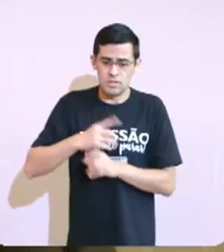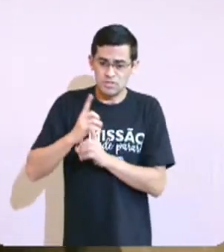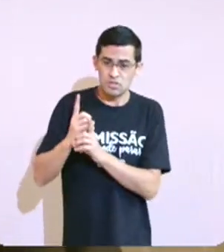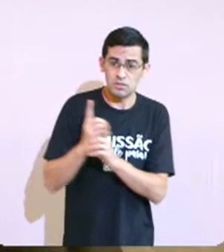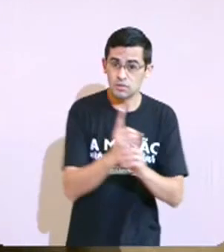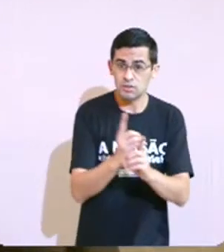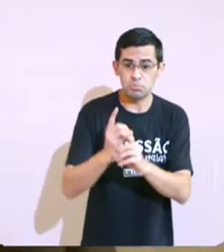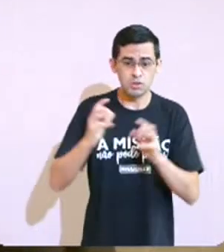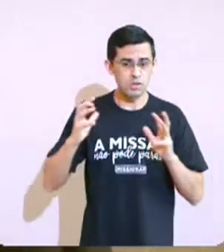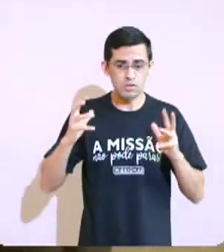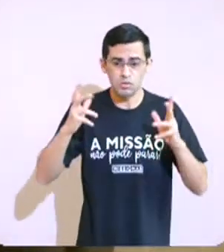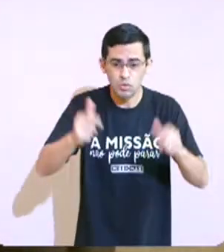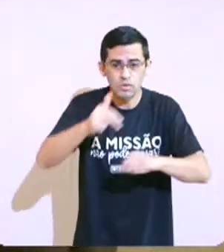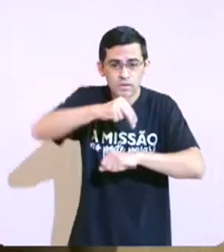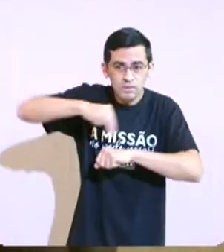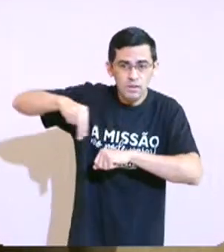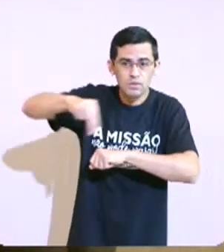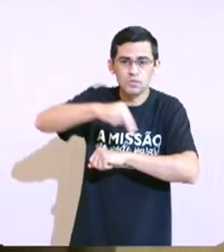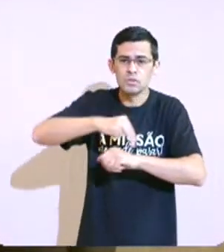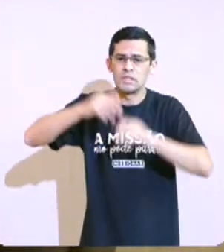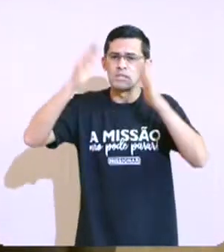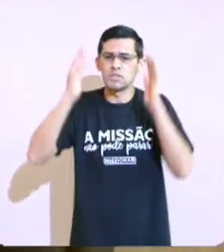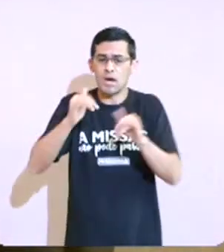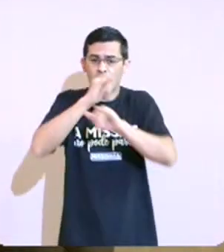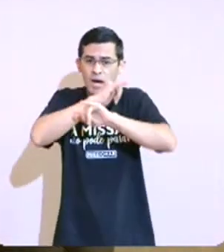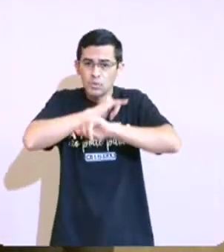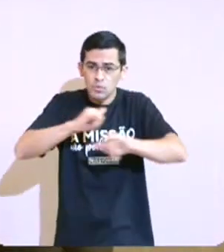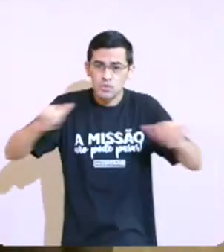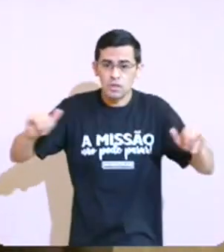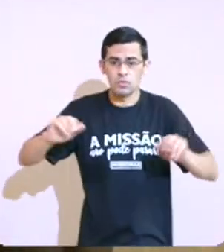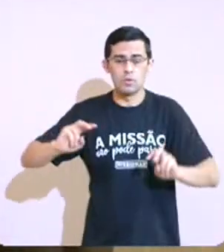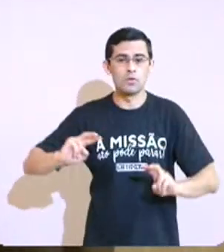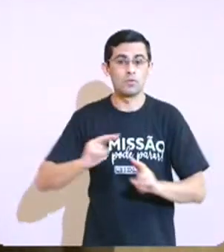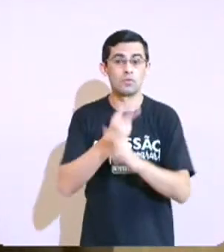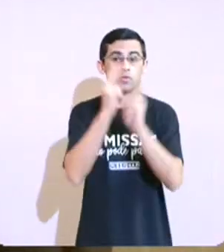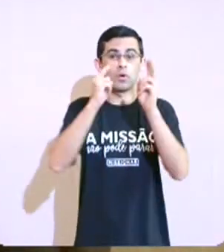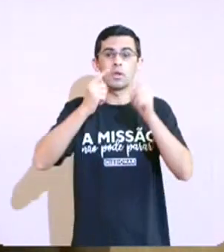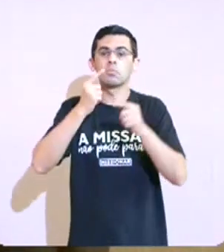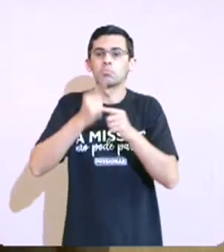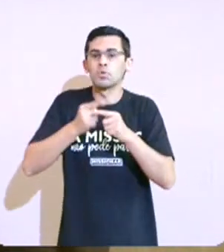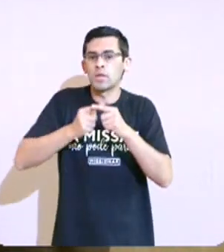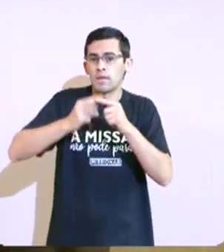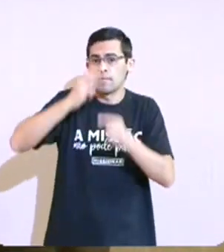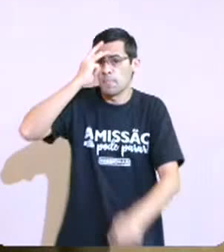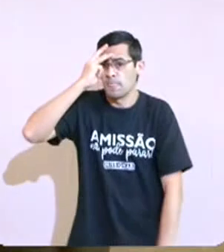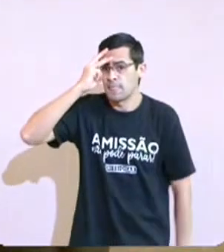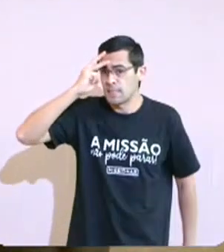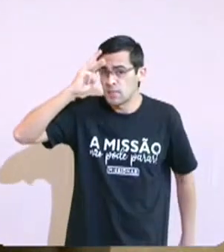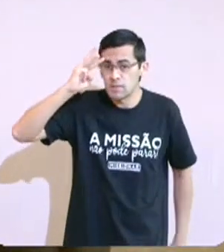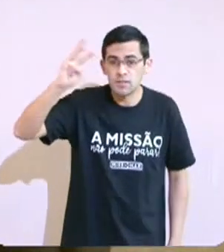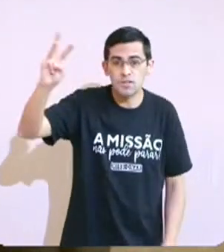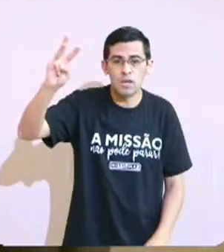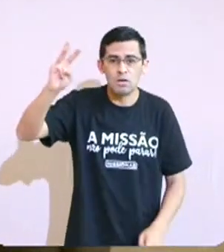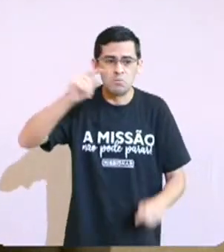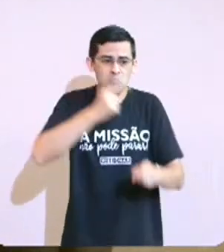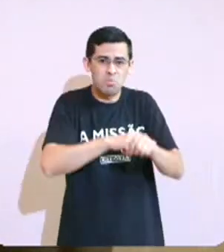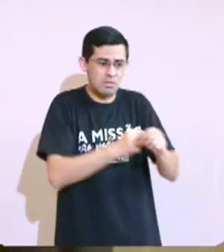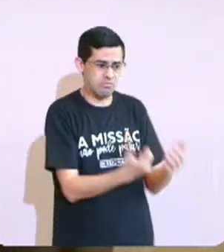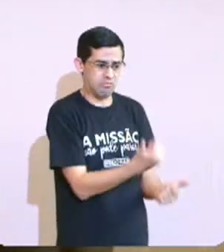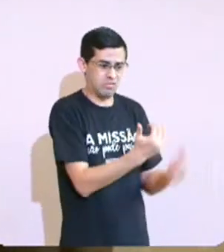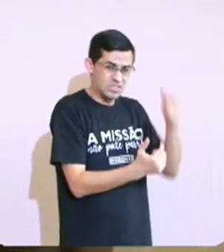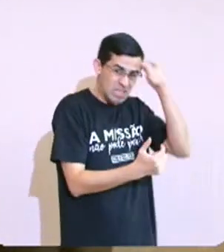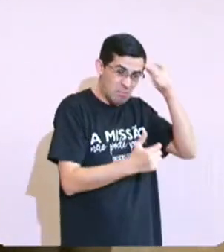nações, nós já vamos proclamando vitória, porque ao terceiro dia, quando o inferno estava em festa, achando que